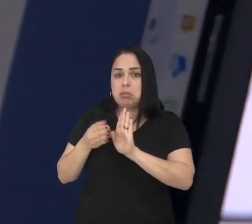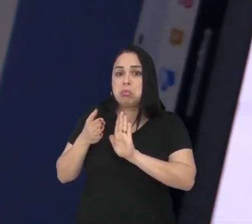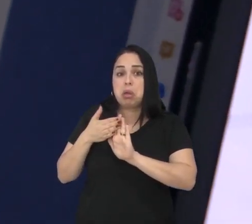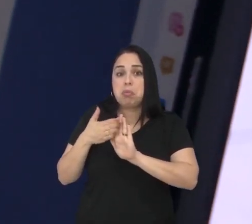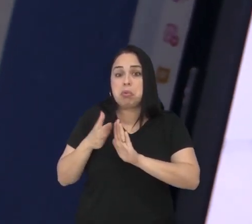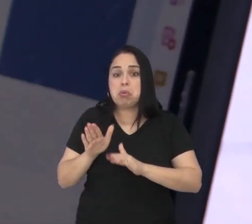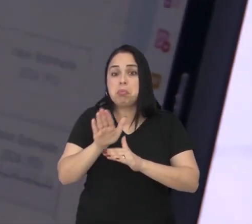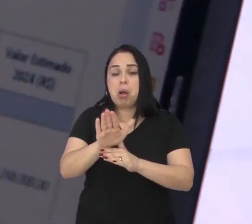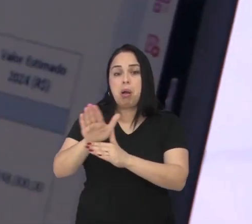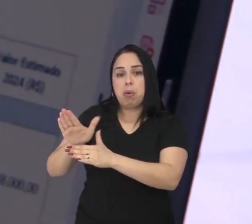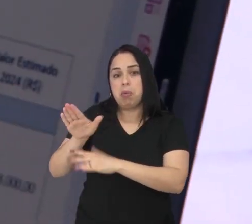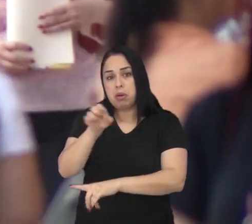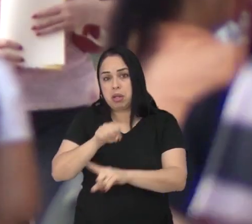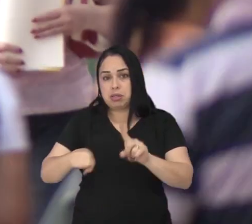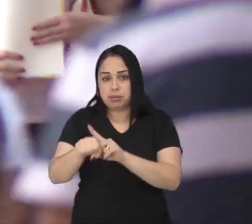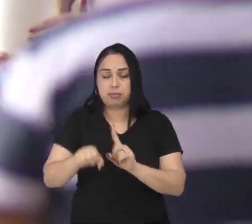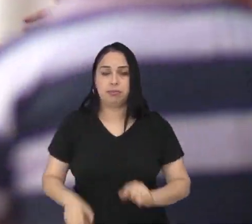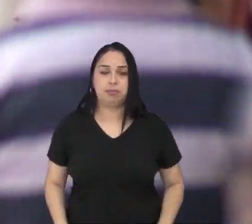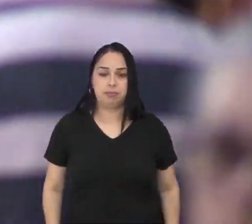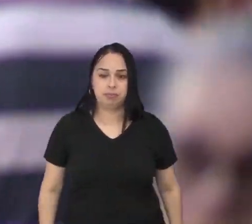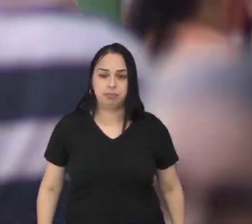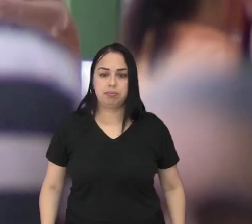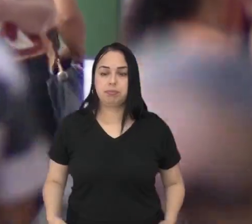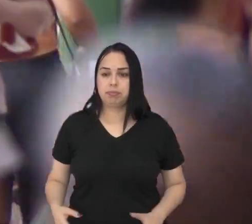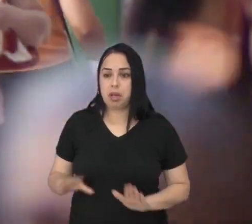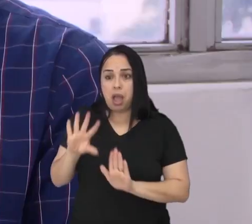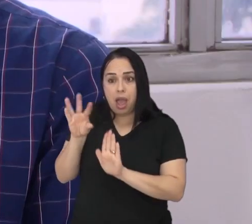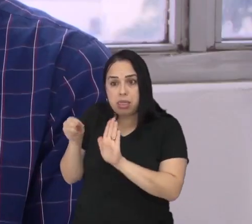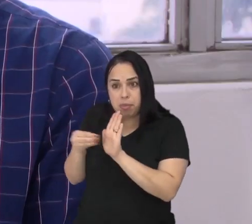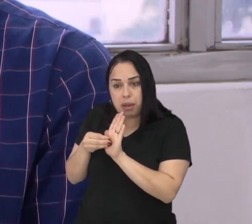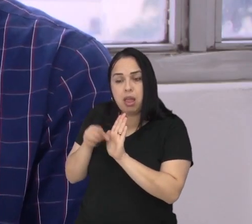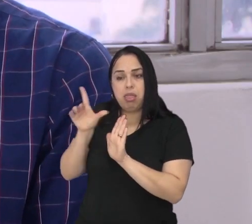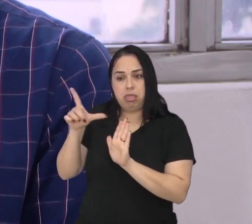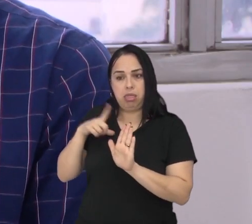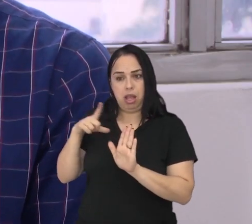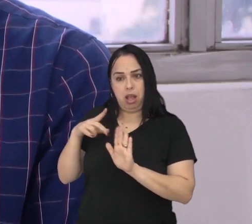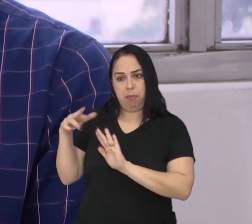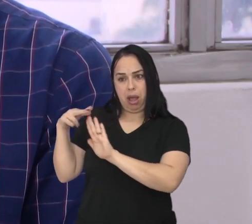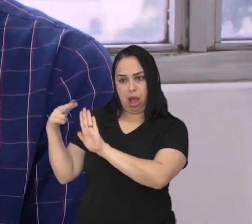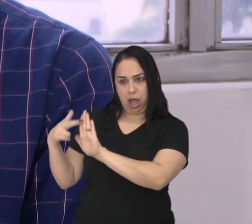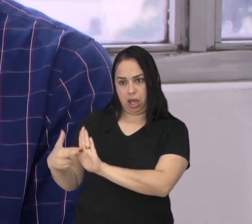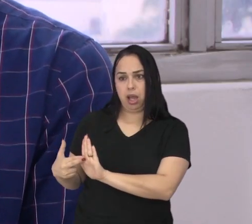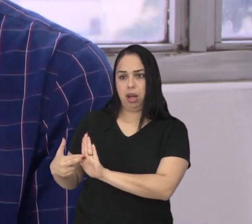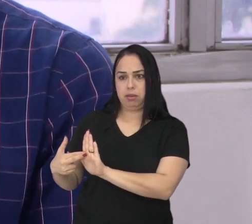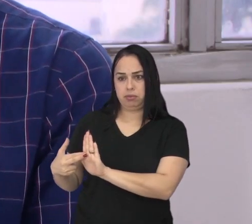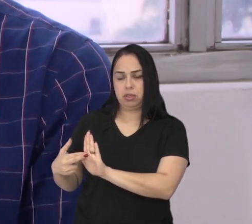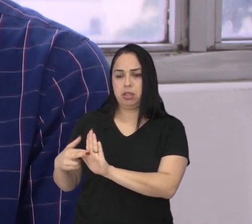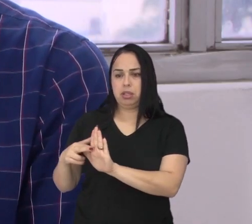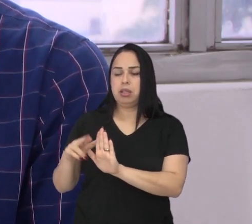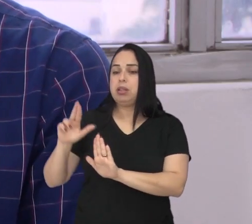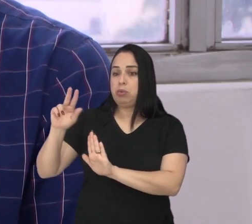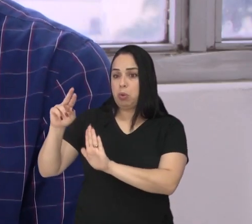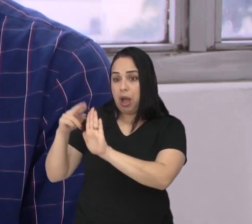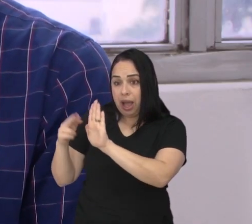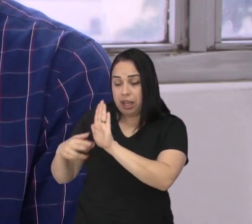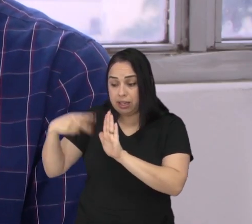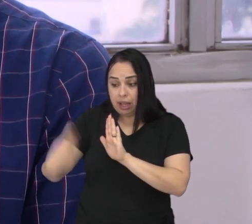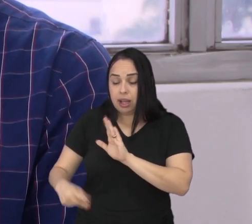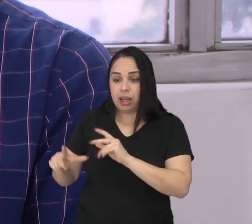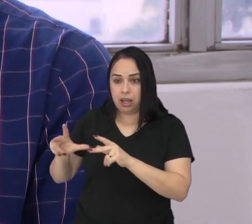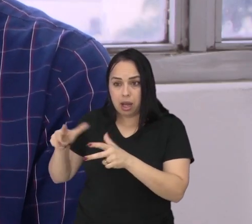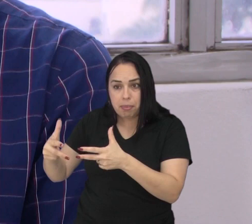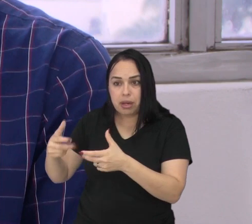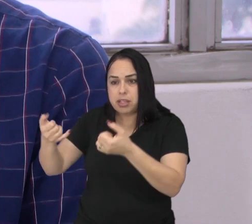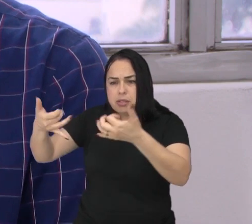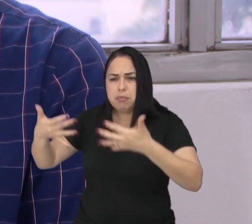que a proposta vai atender às demandas da população. As emendas elas têm algumas regras a serem seguidas, inclusive no próprio regimento interno